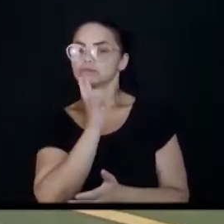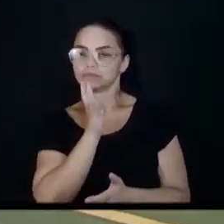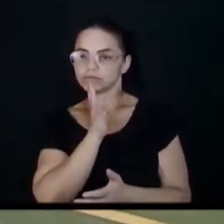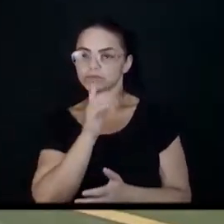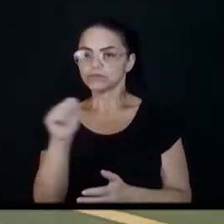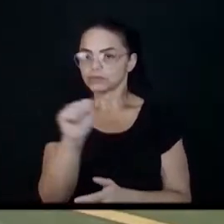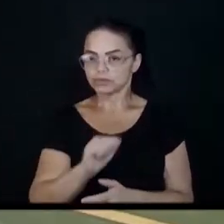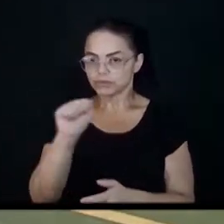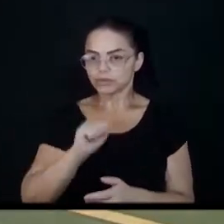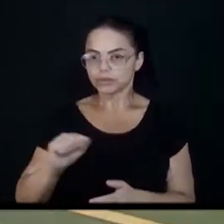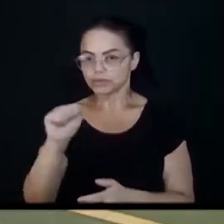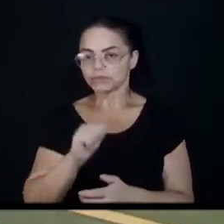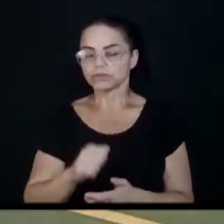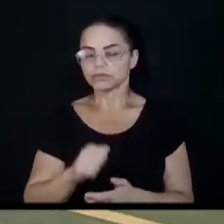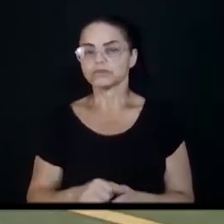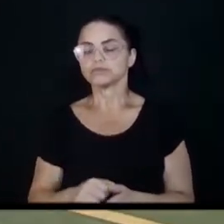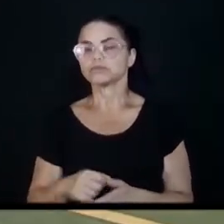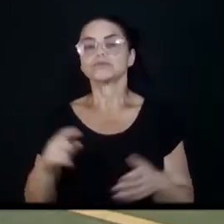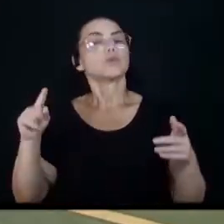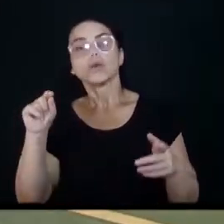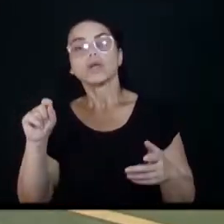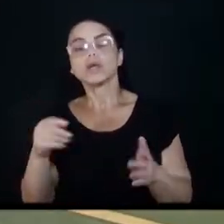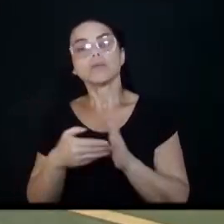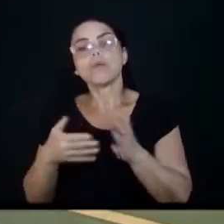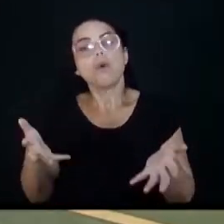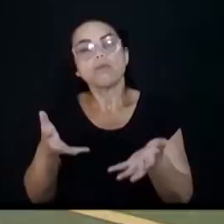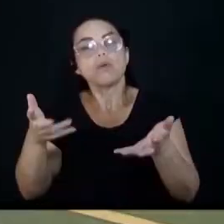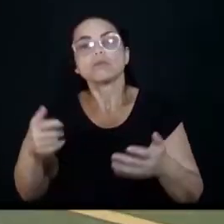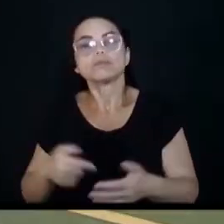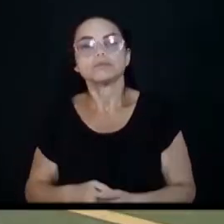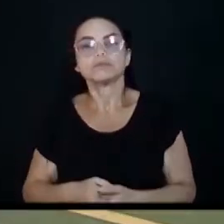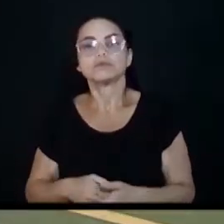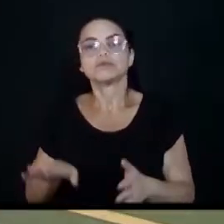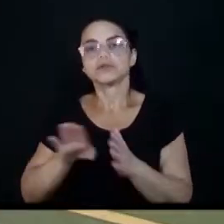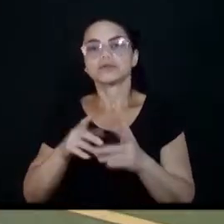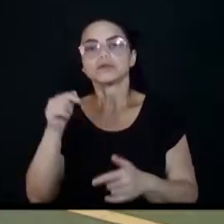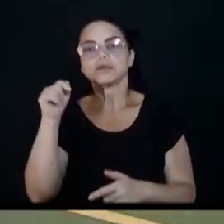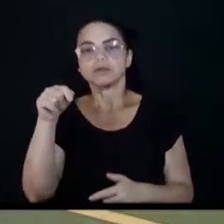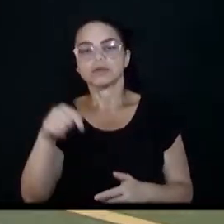que te motivou a vir? Então, no começo eu achava que era só para